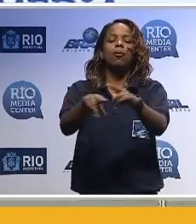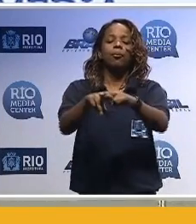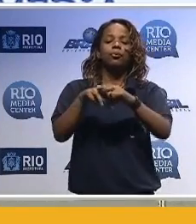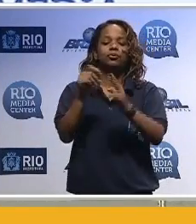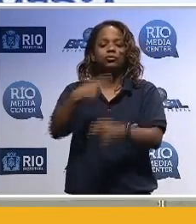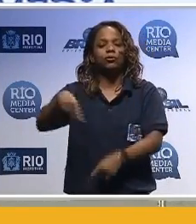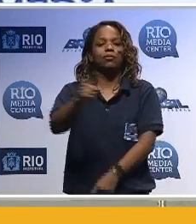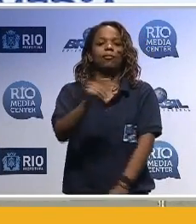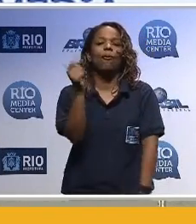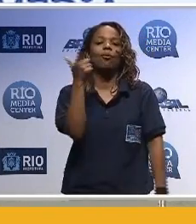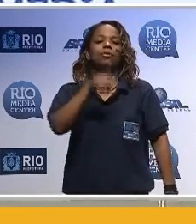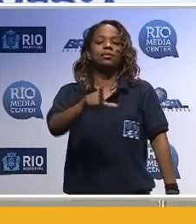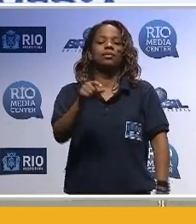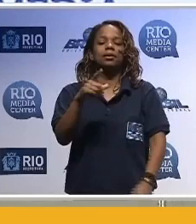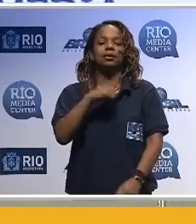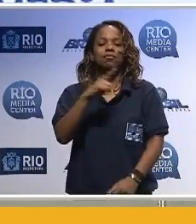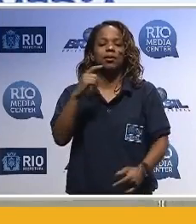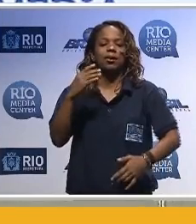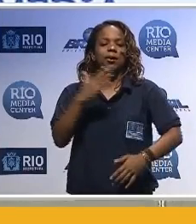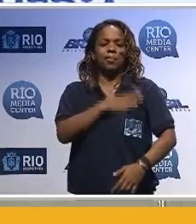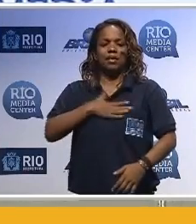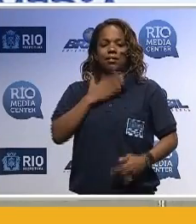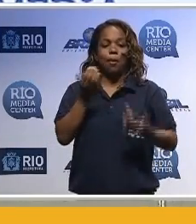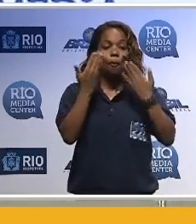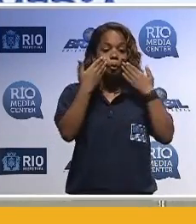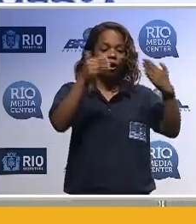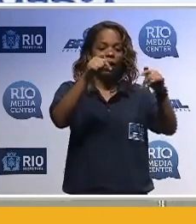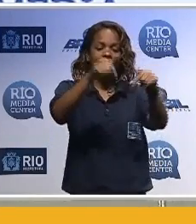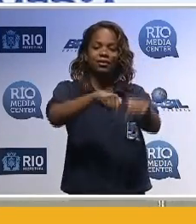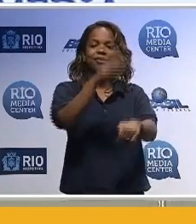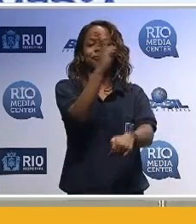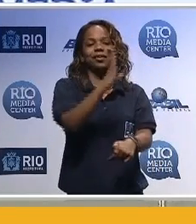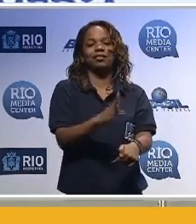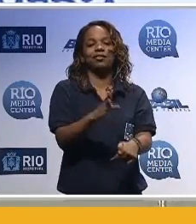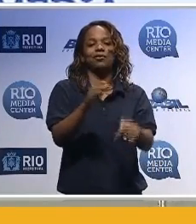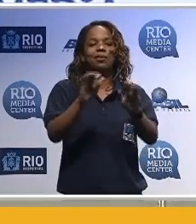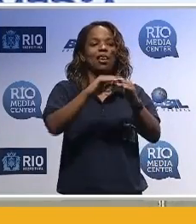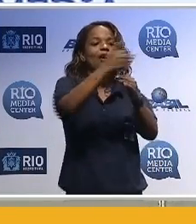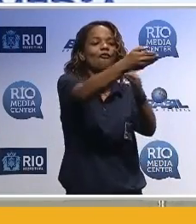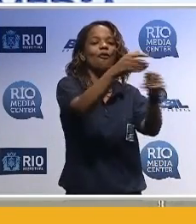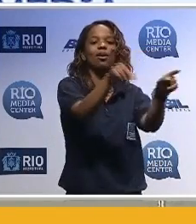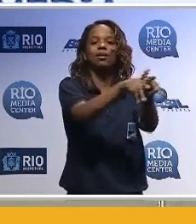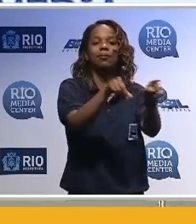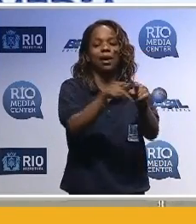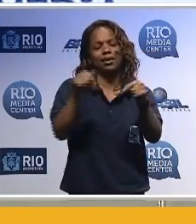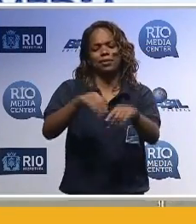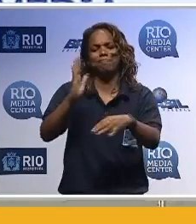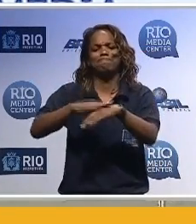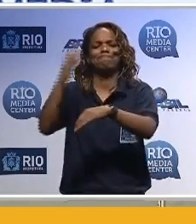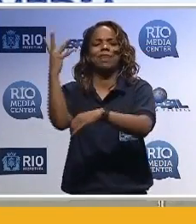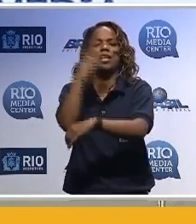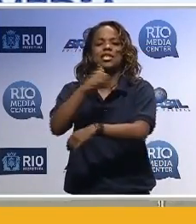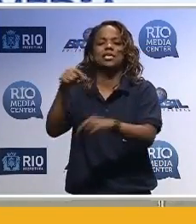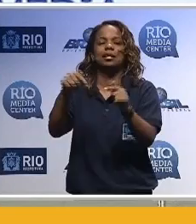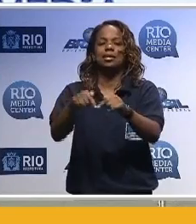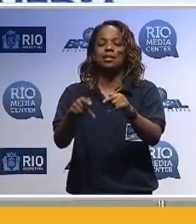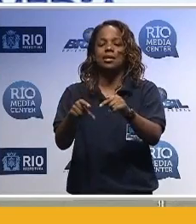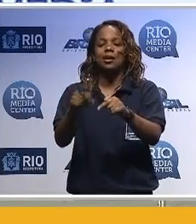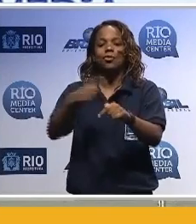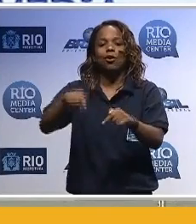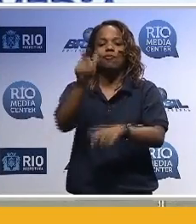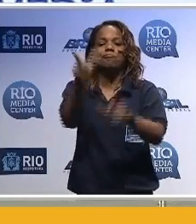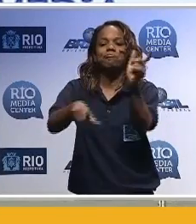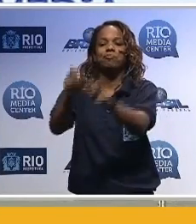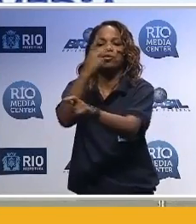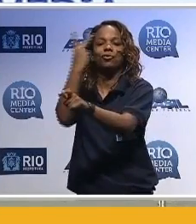mostrar o Brasil lá fora e o Brasil mais ainda para os brasileiros, para que a gente possa fazer com